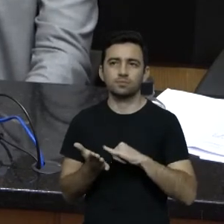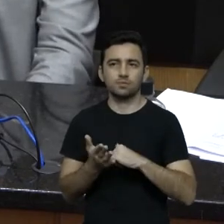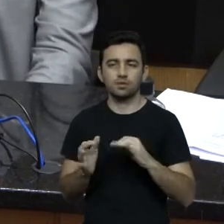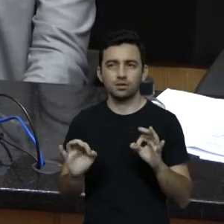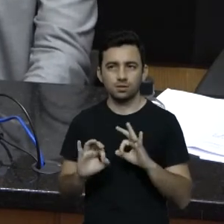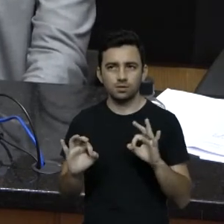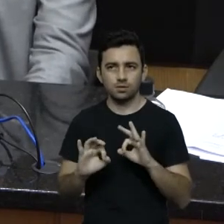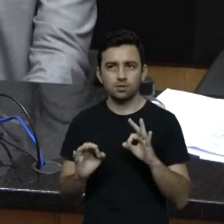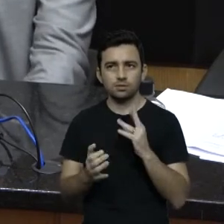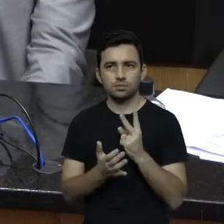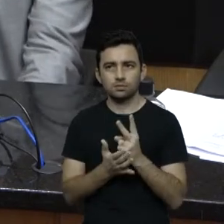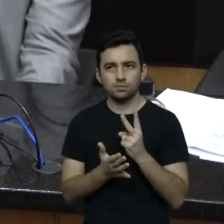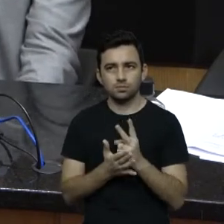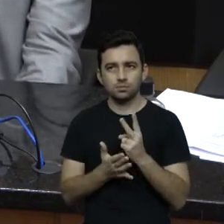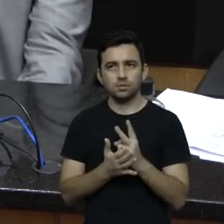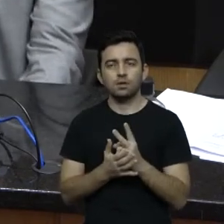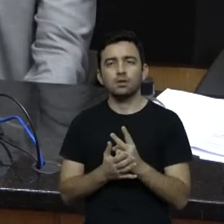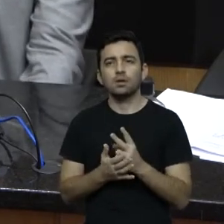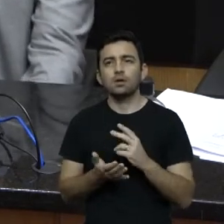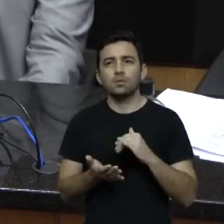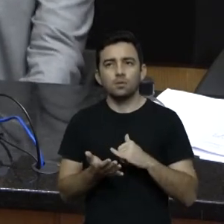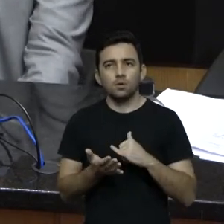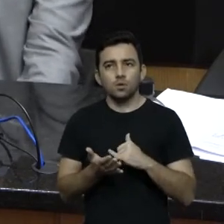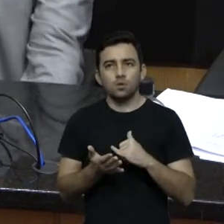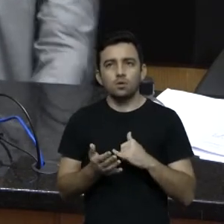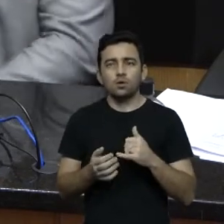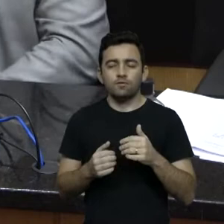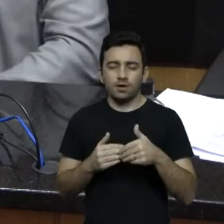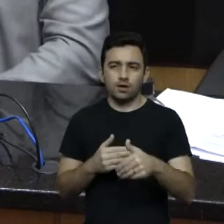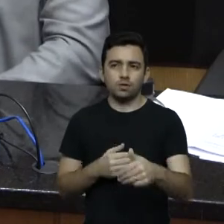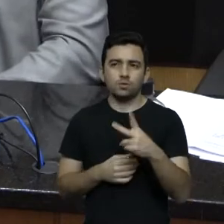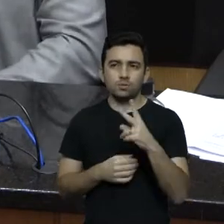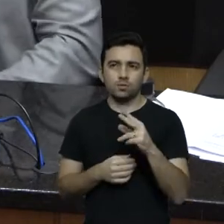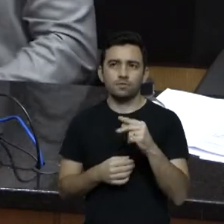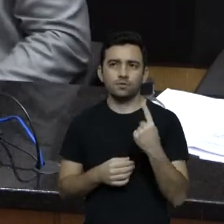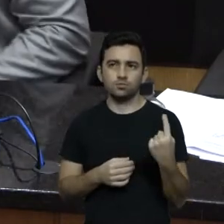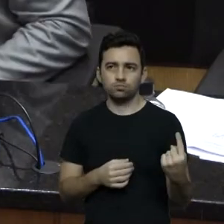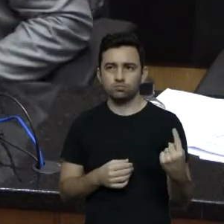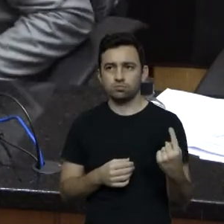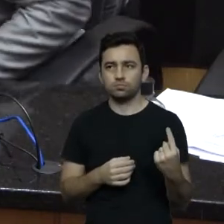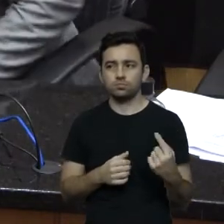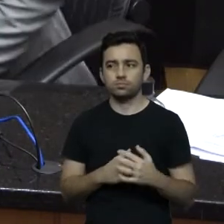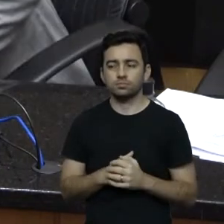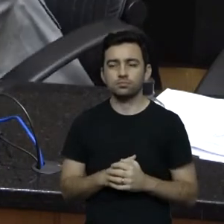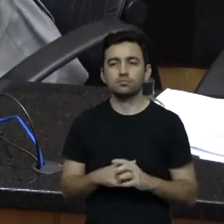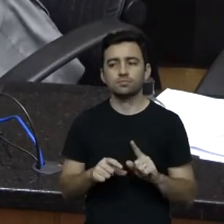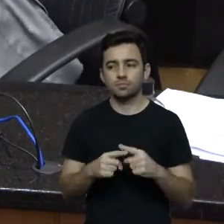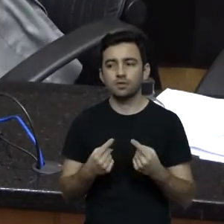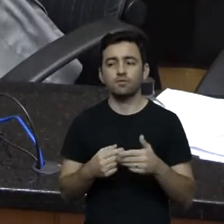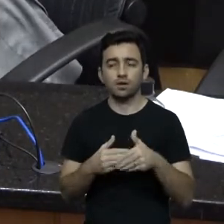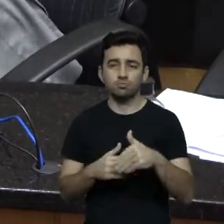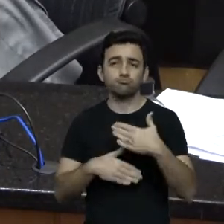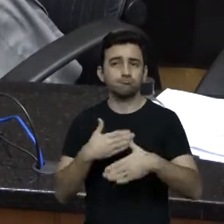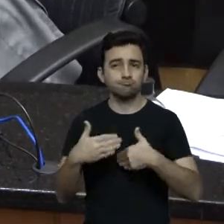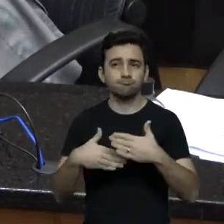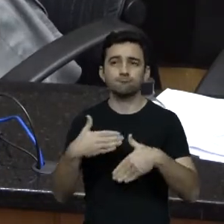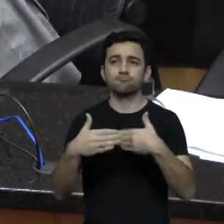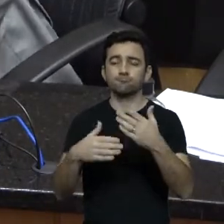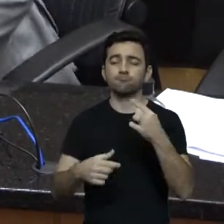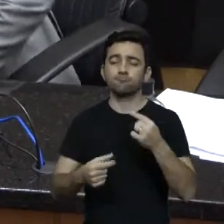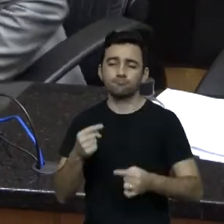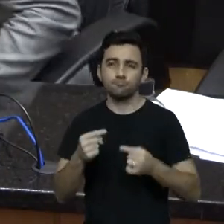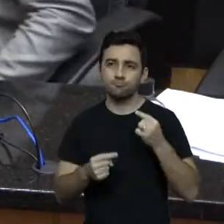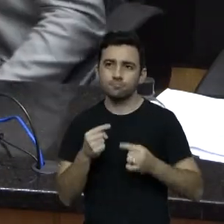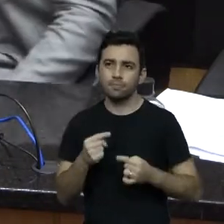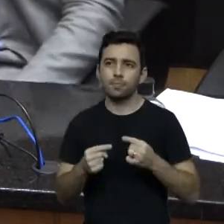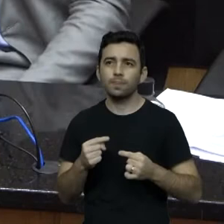com a mesma Carga Tributária do ano de 2021 certo e vamos evoluir conversando debatendo